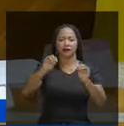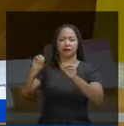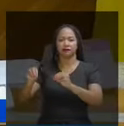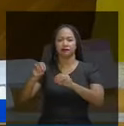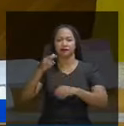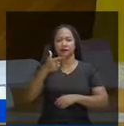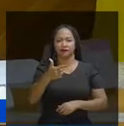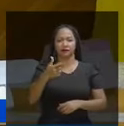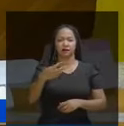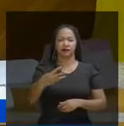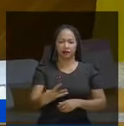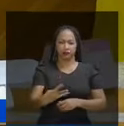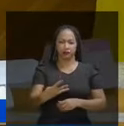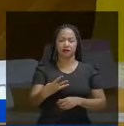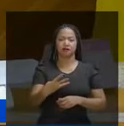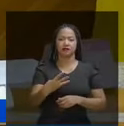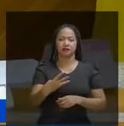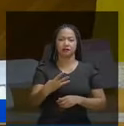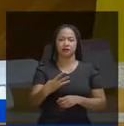23 de